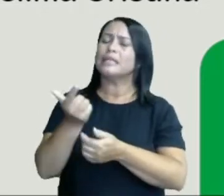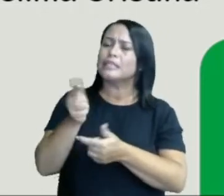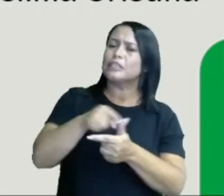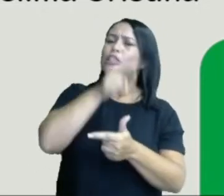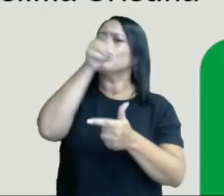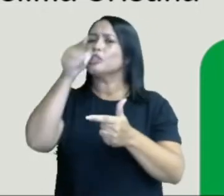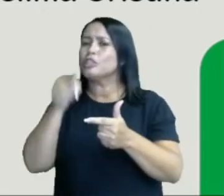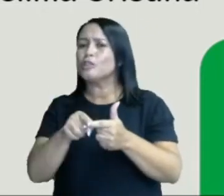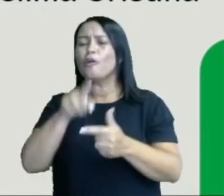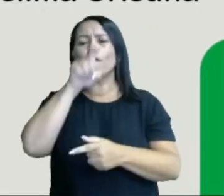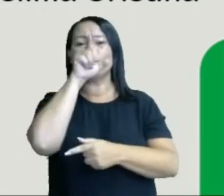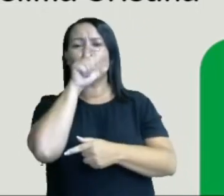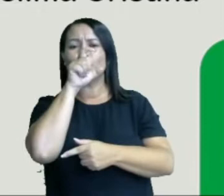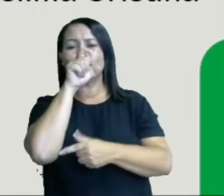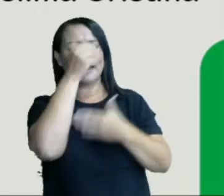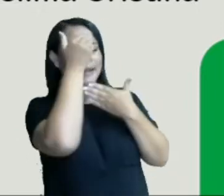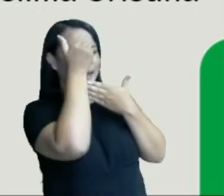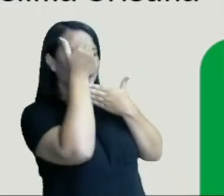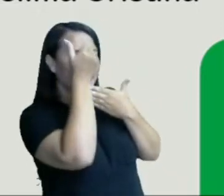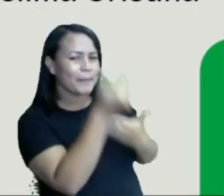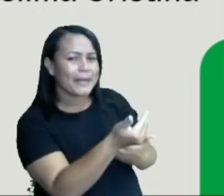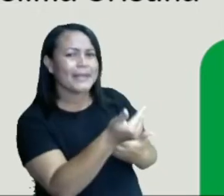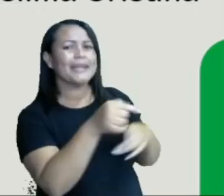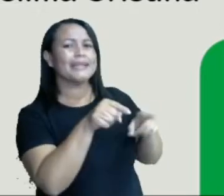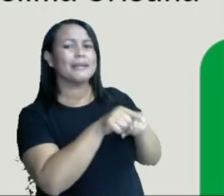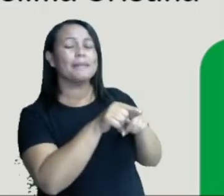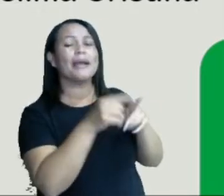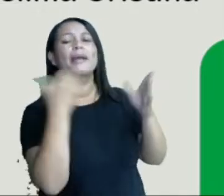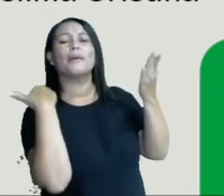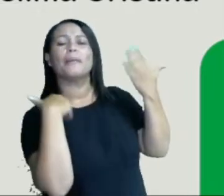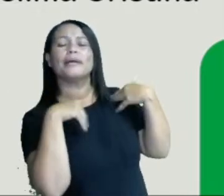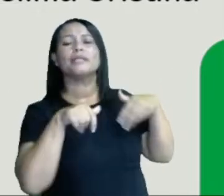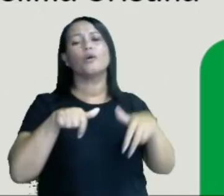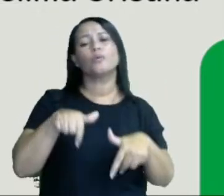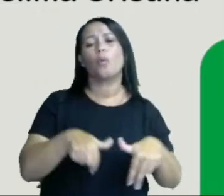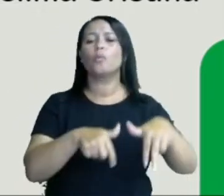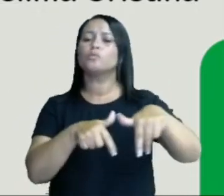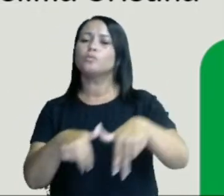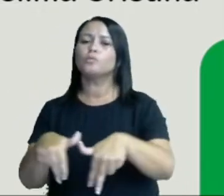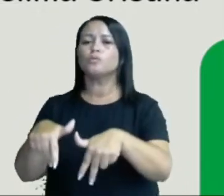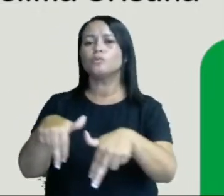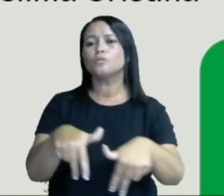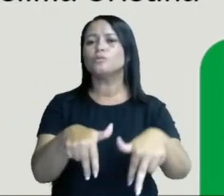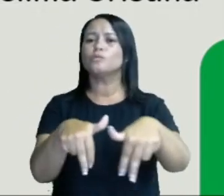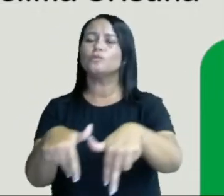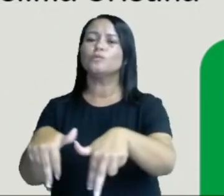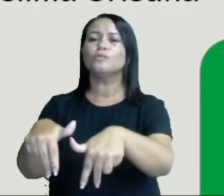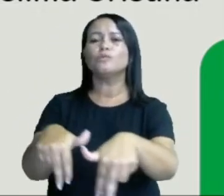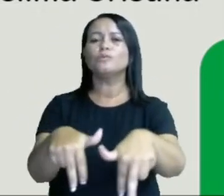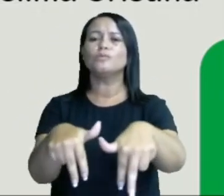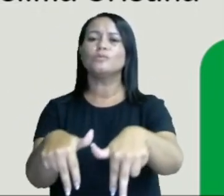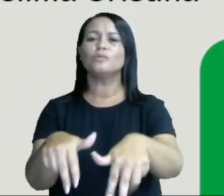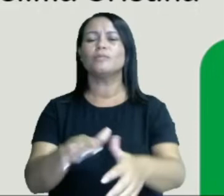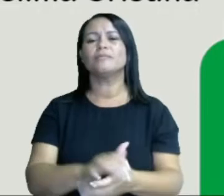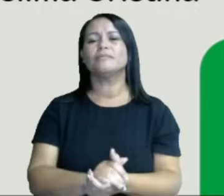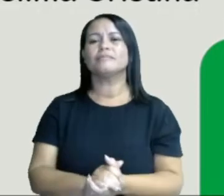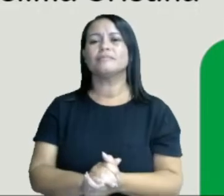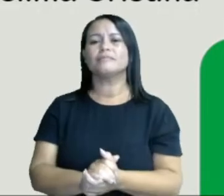vez, dona Arara agradece. O passeio continuou incrivelmente.